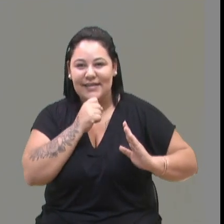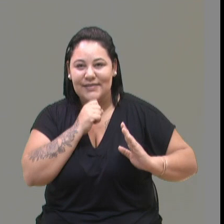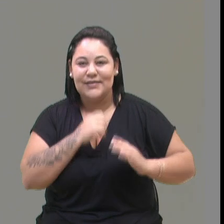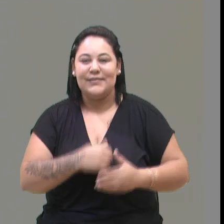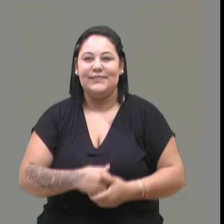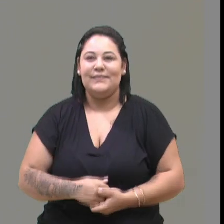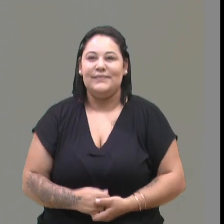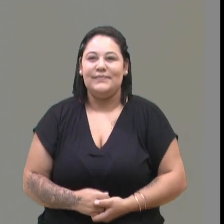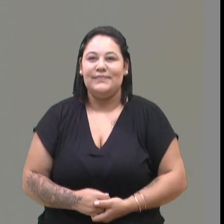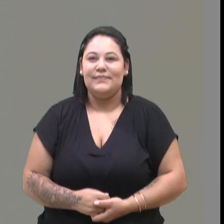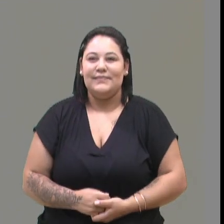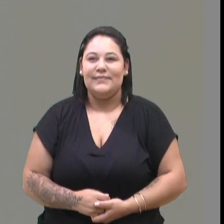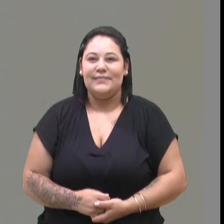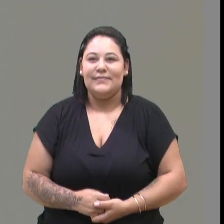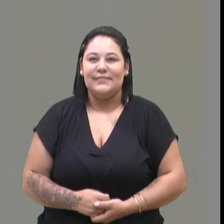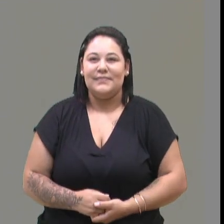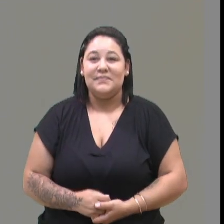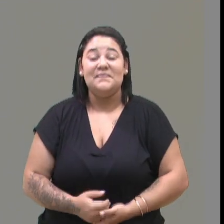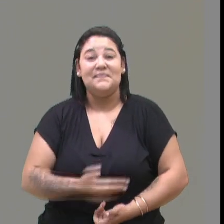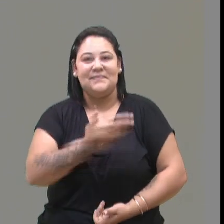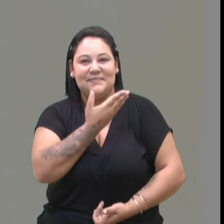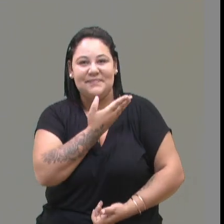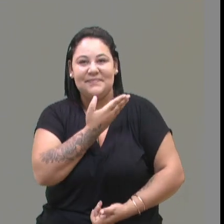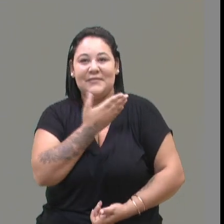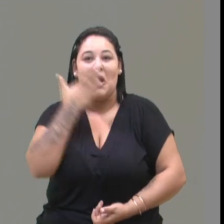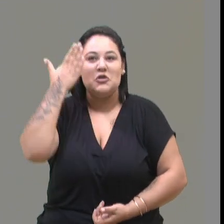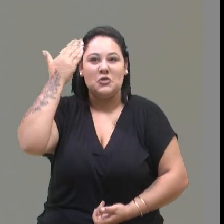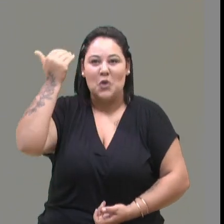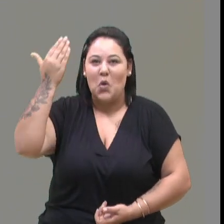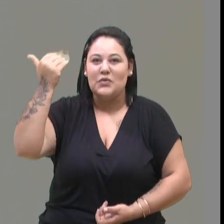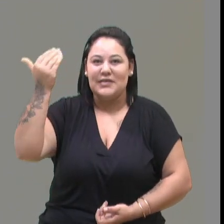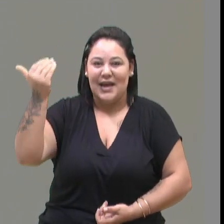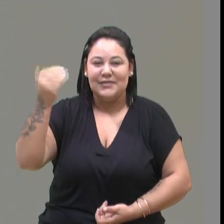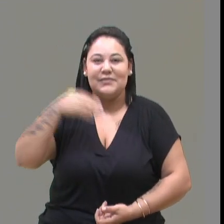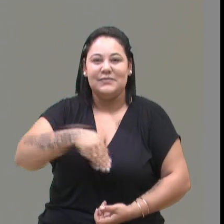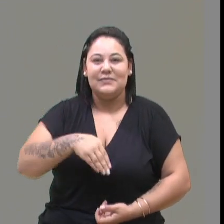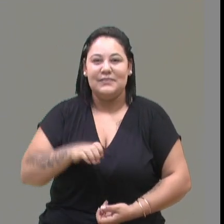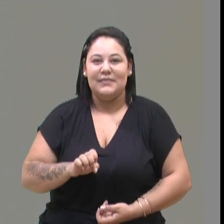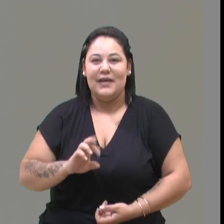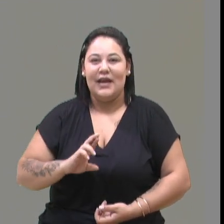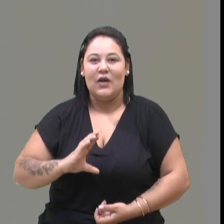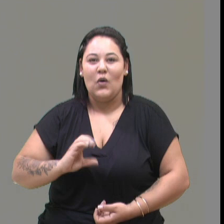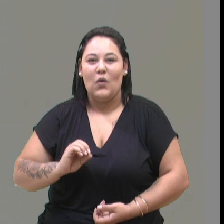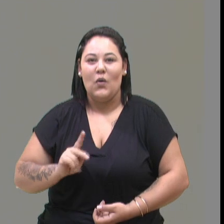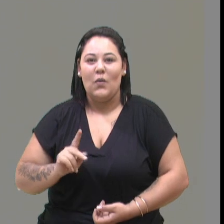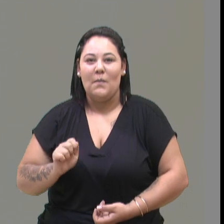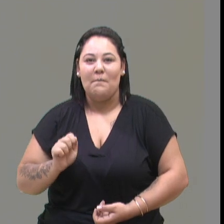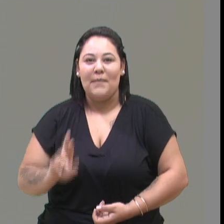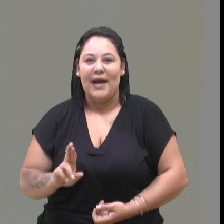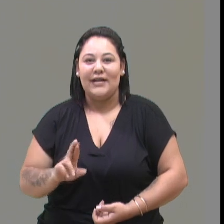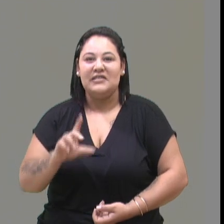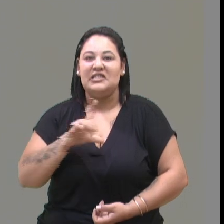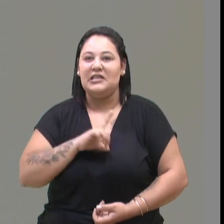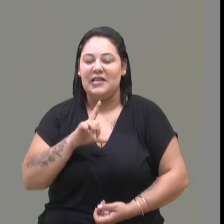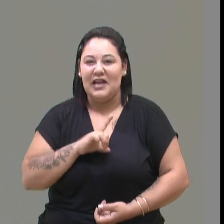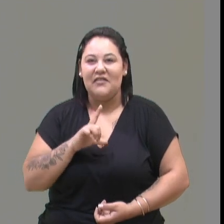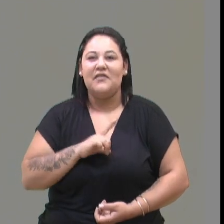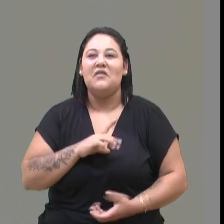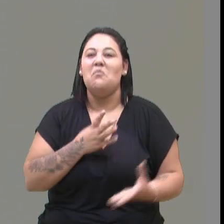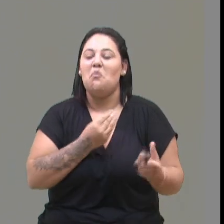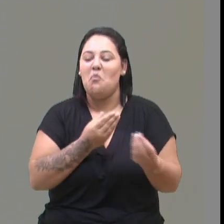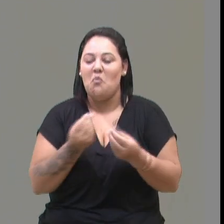conferindo. A nossa Mercopar, que estava um sucesso, trazendo muitos negócios, numa dimensão fantástica,